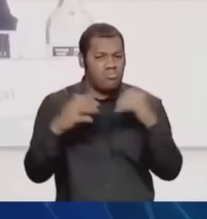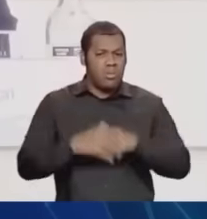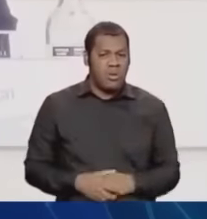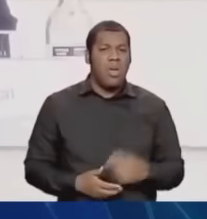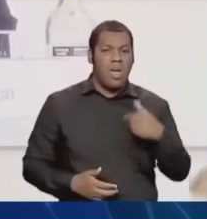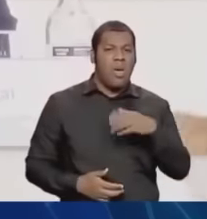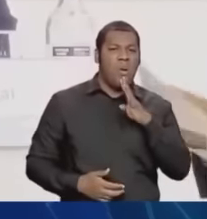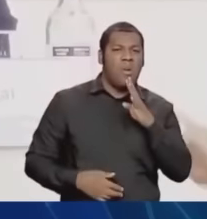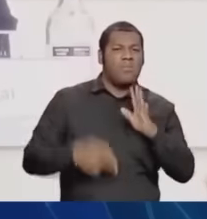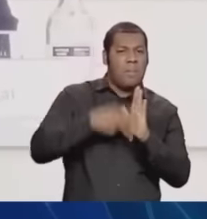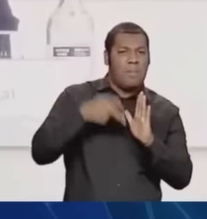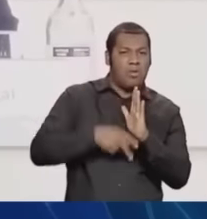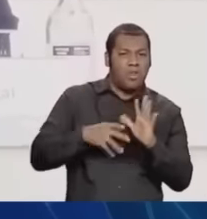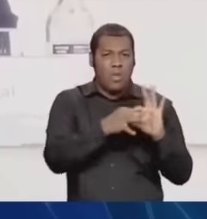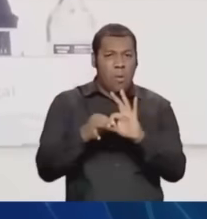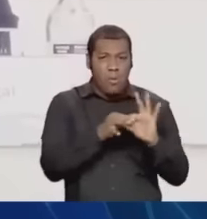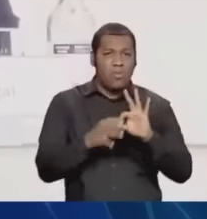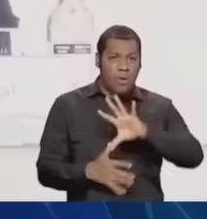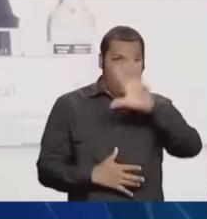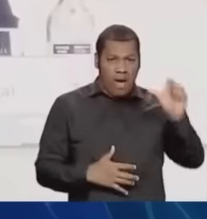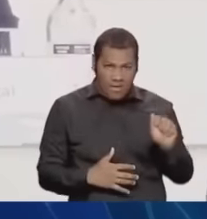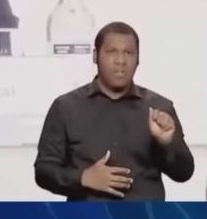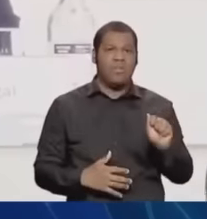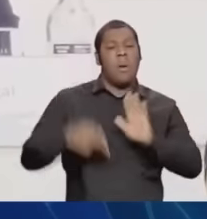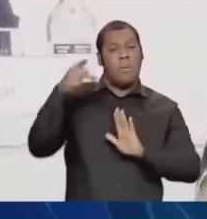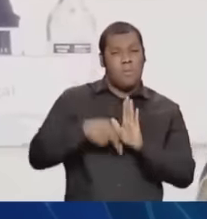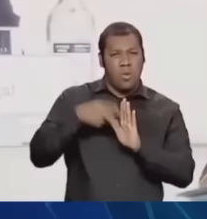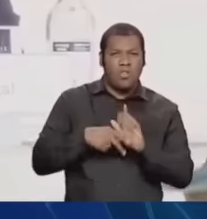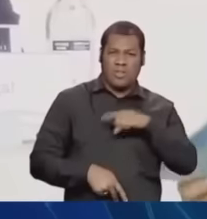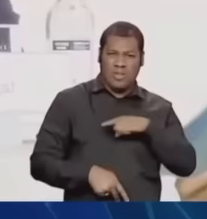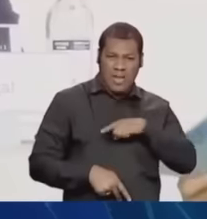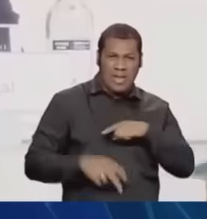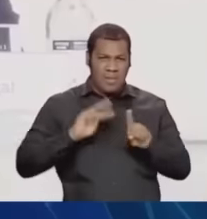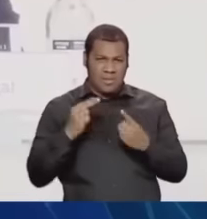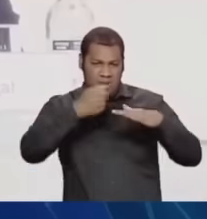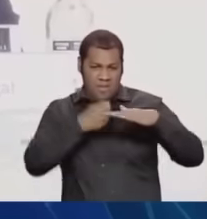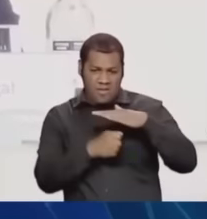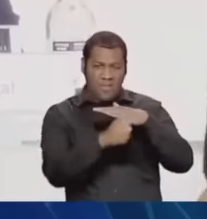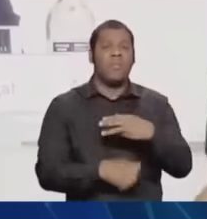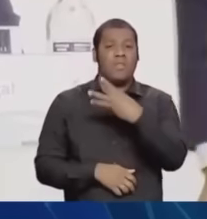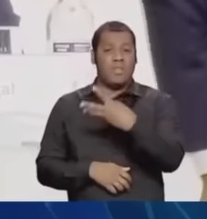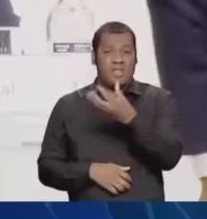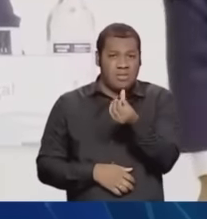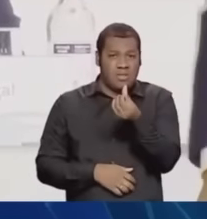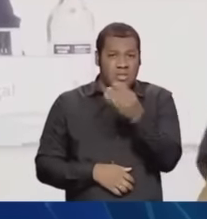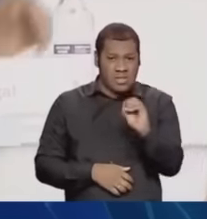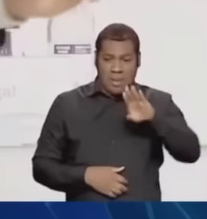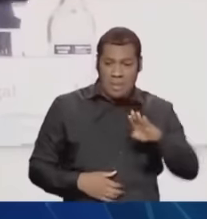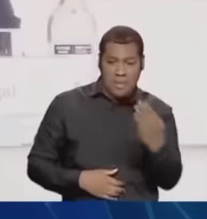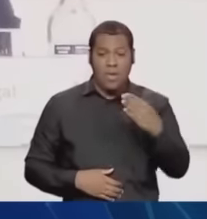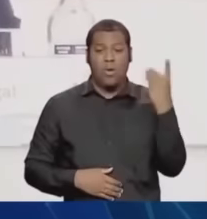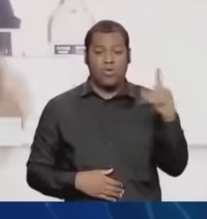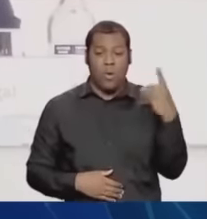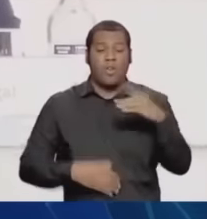feito pela União Africana chamado FIDA. Era um plano que previa investimento de 360 bilhões de dólares para